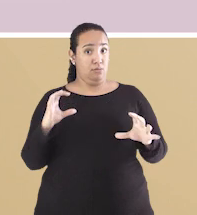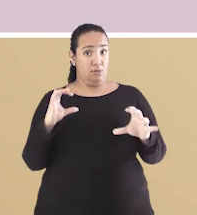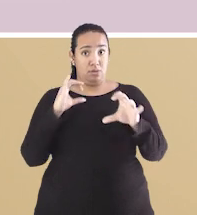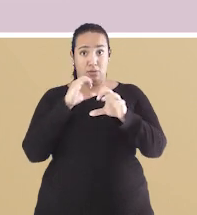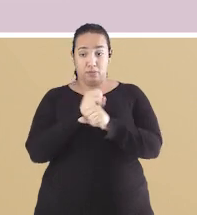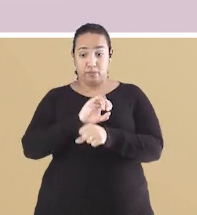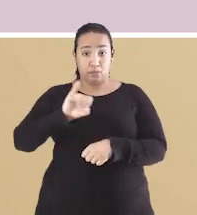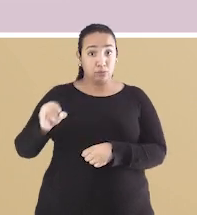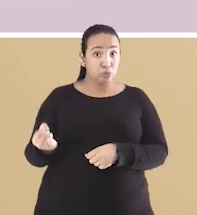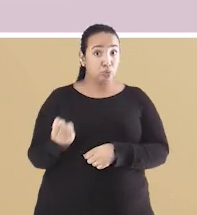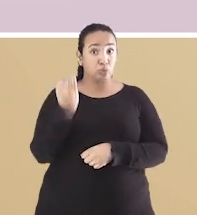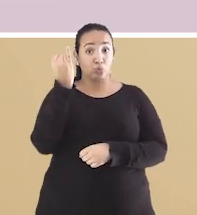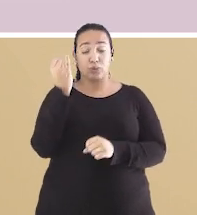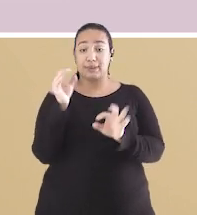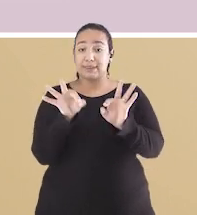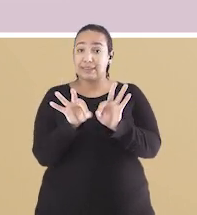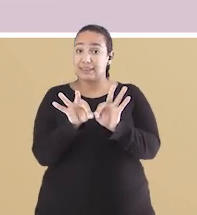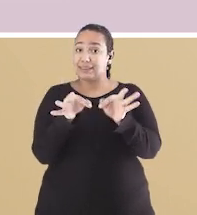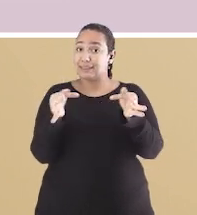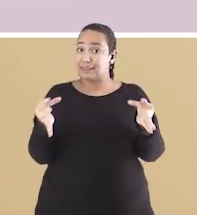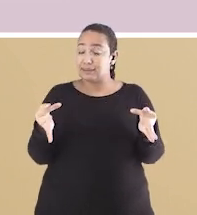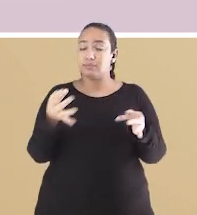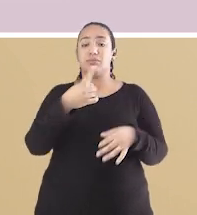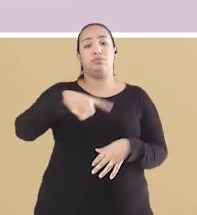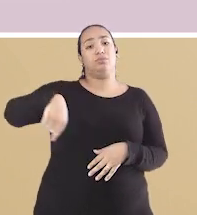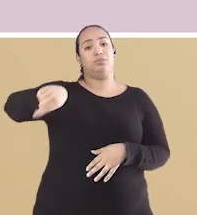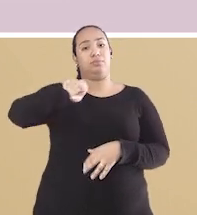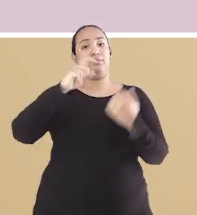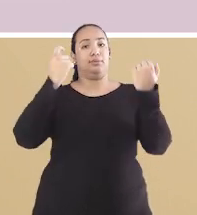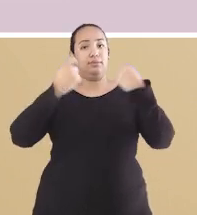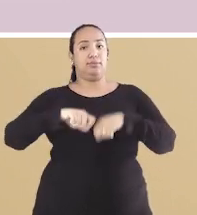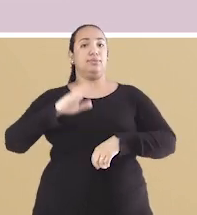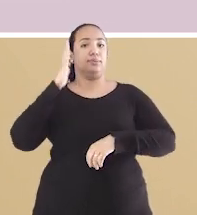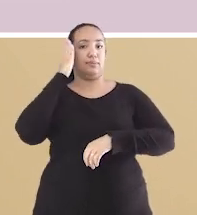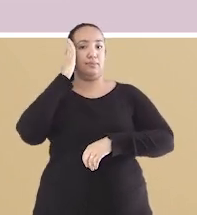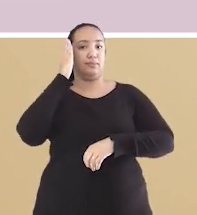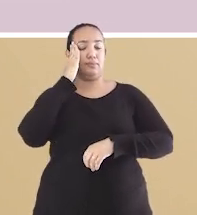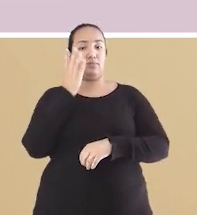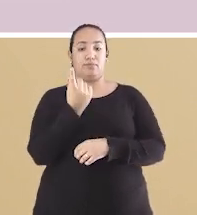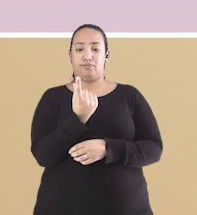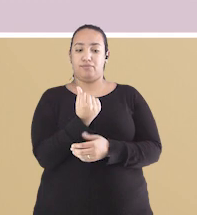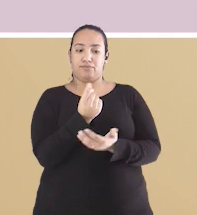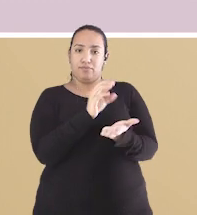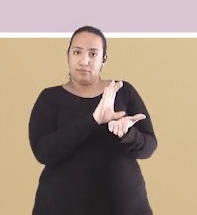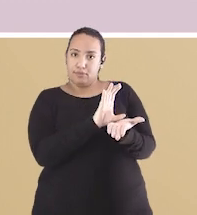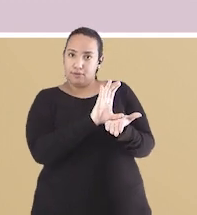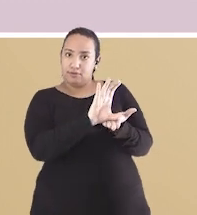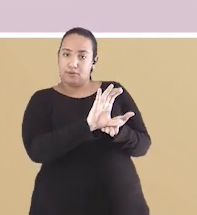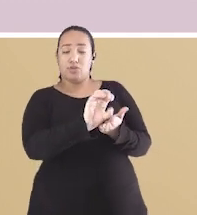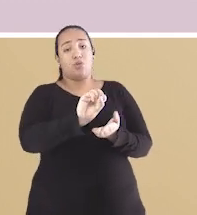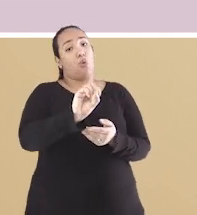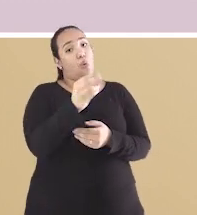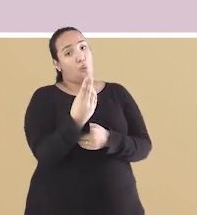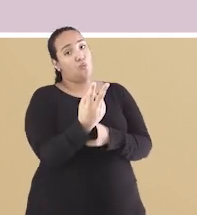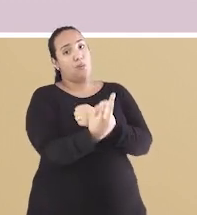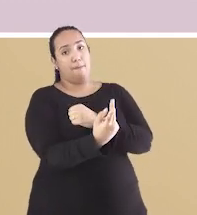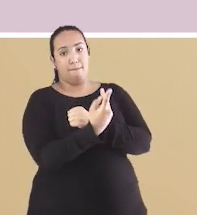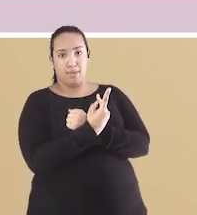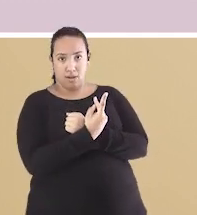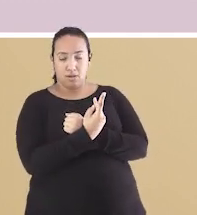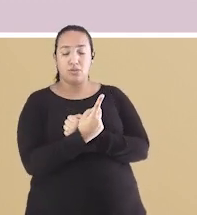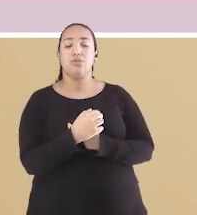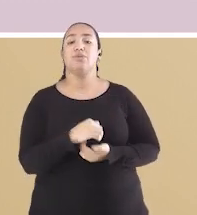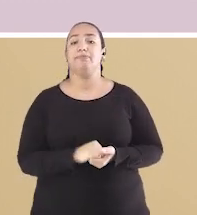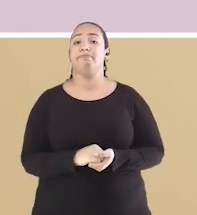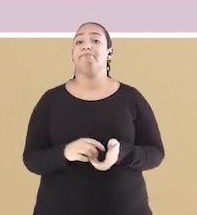os juros simples, nós precisamos saber o capital inicial, ou seja, o investimento ou empréstimo. Nós